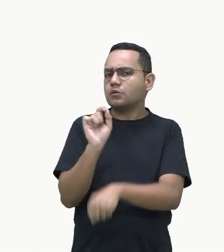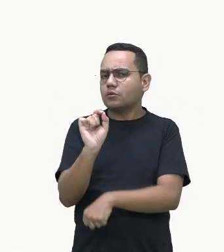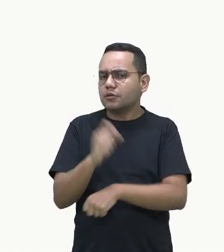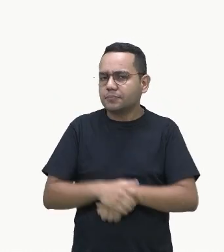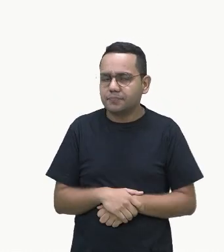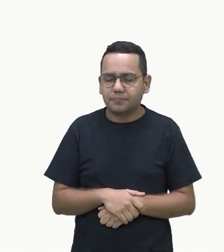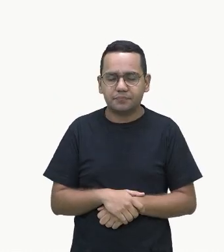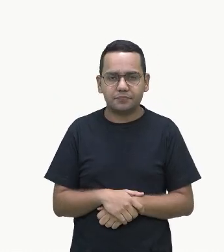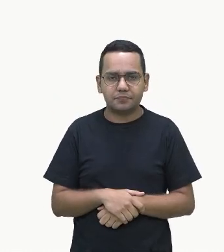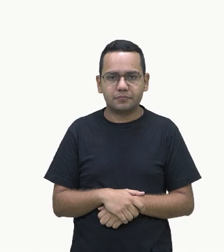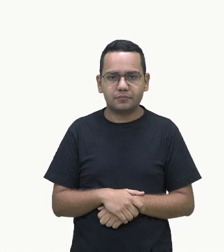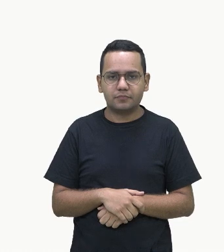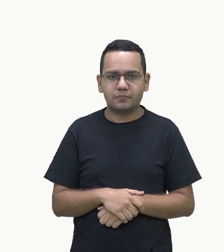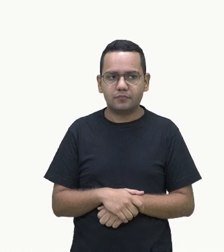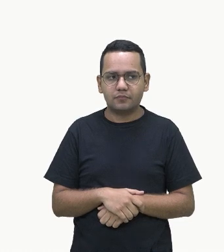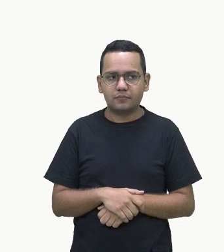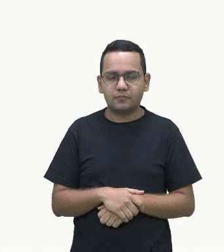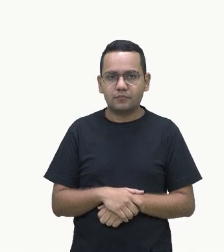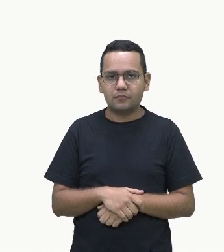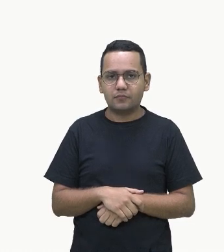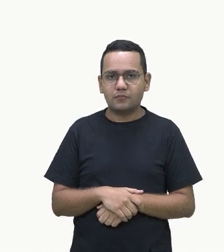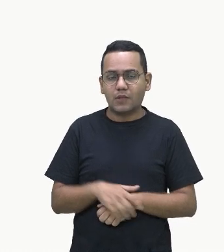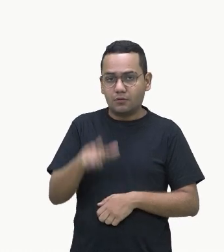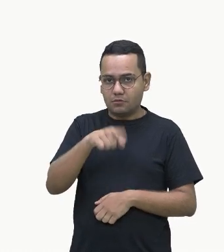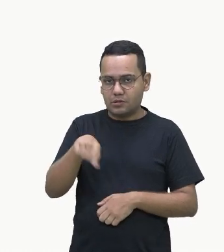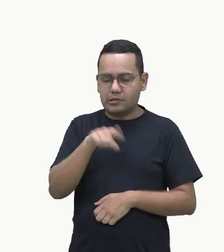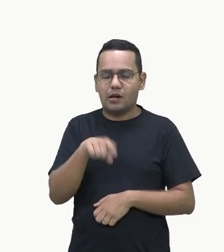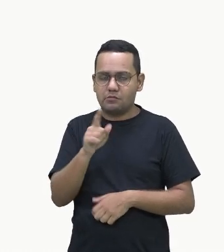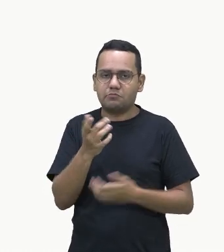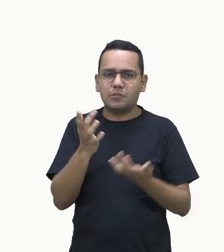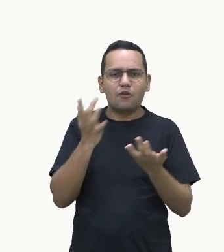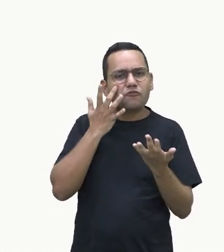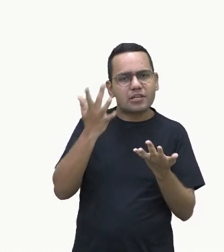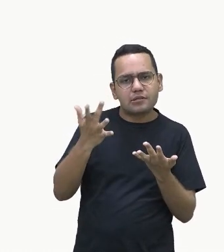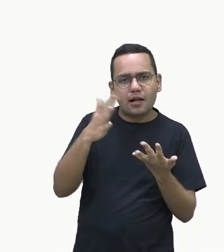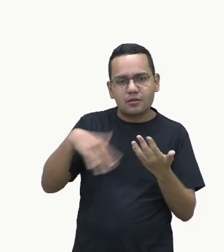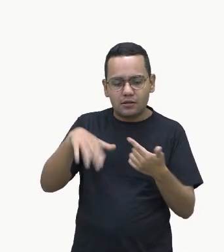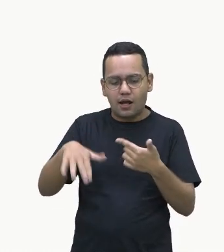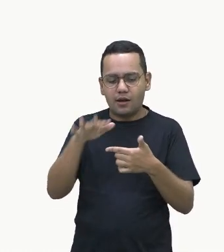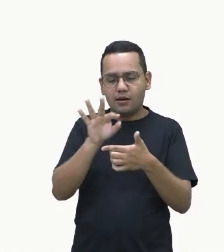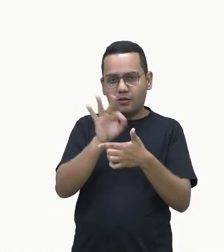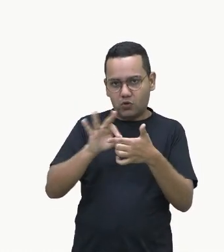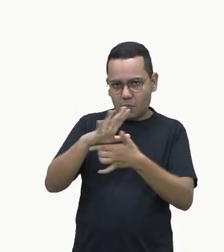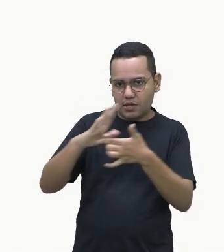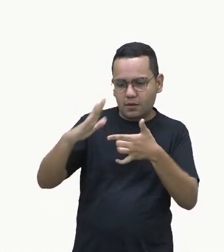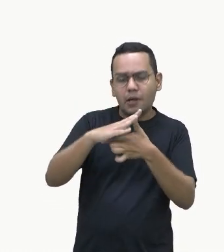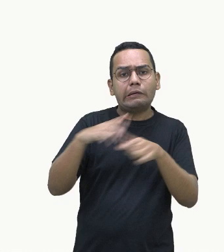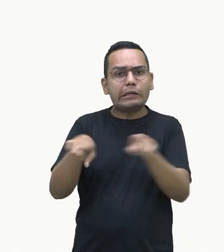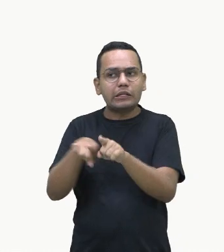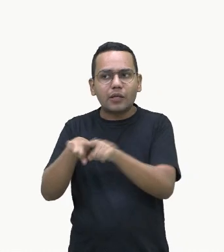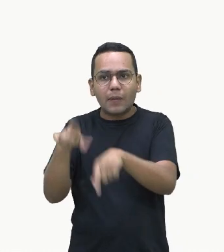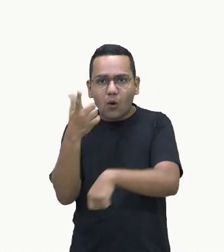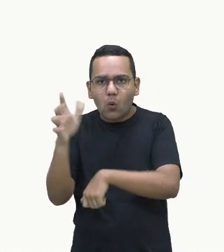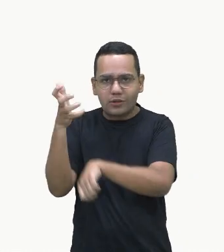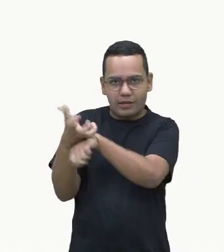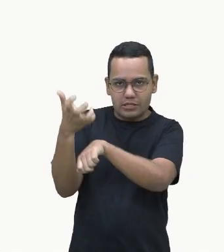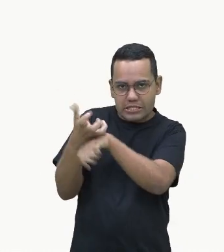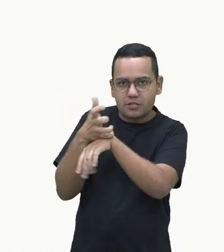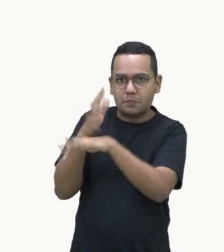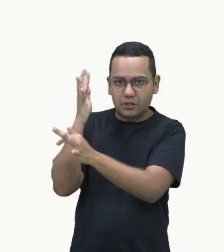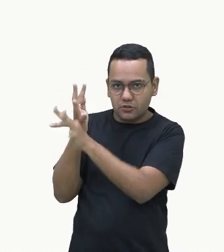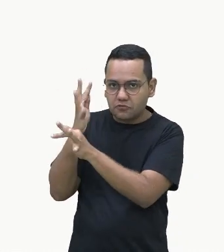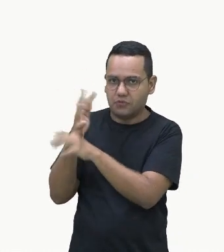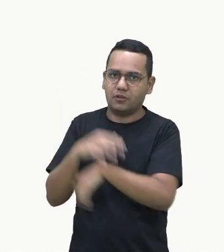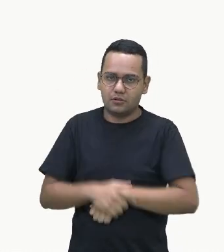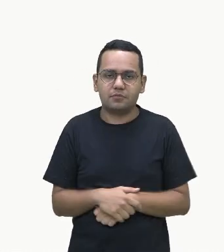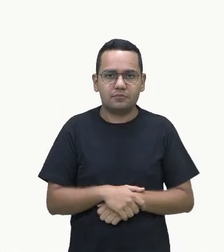não só dentro da geometria plana, como também algumas situações da física. Mais à frente, quando for se estudar